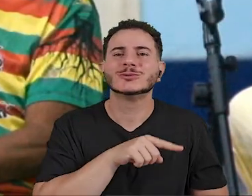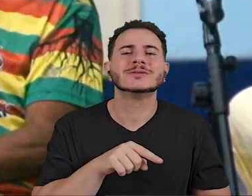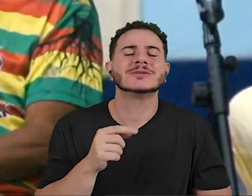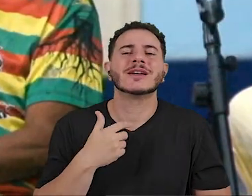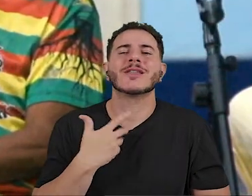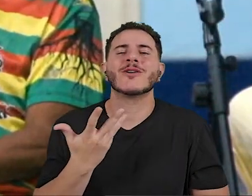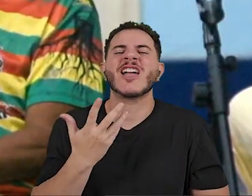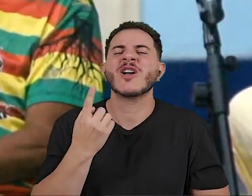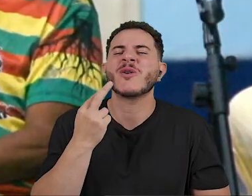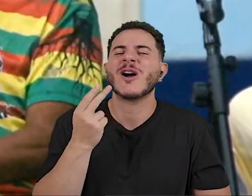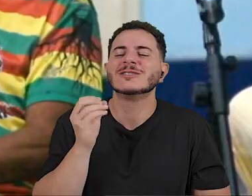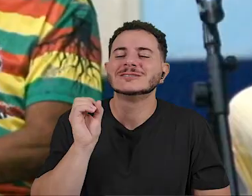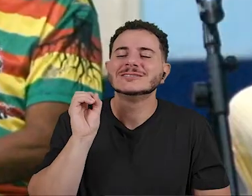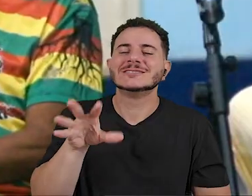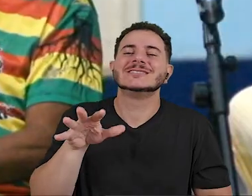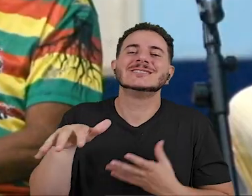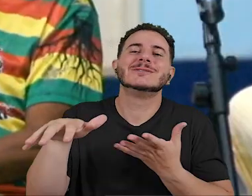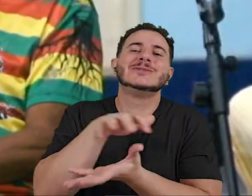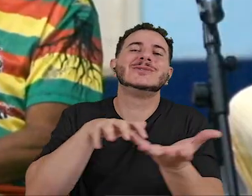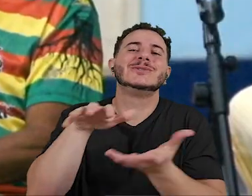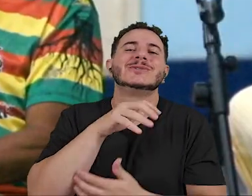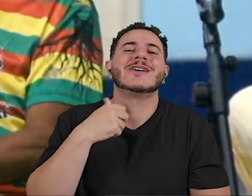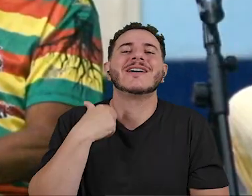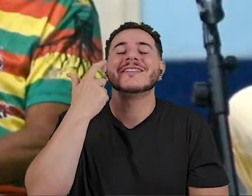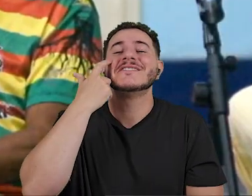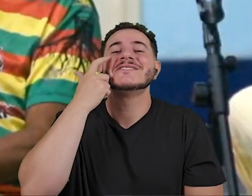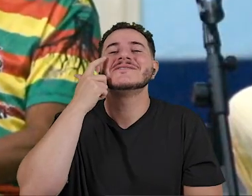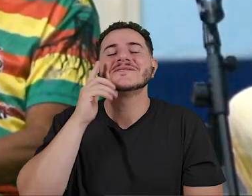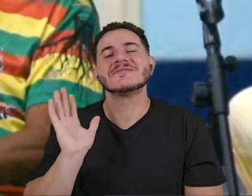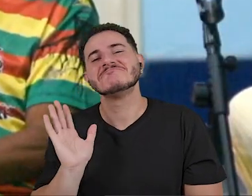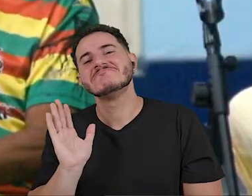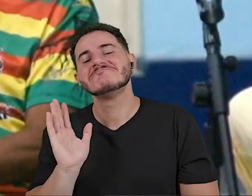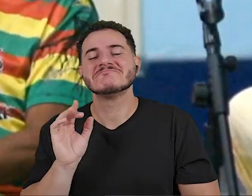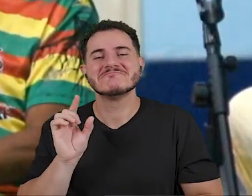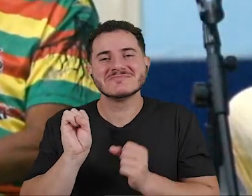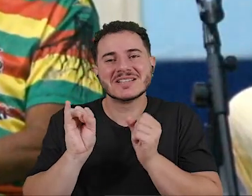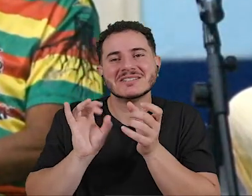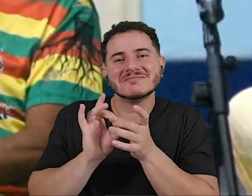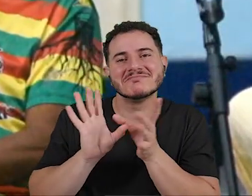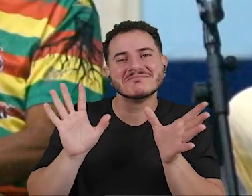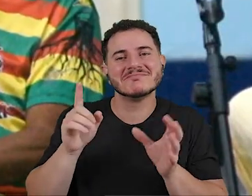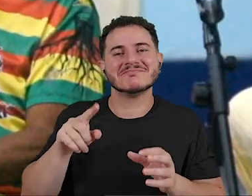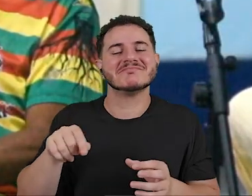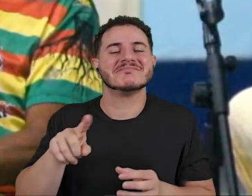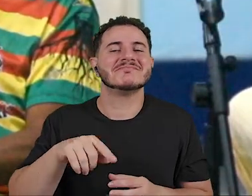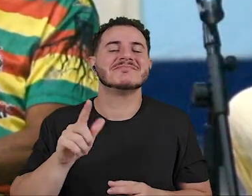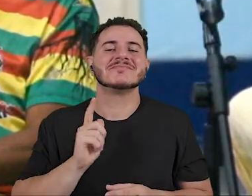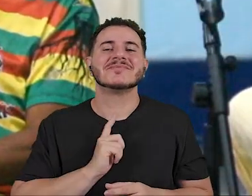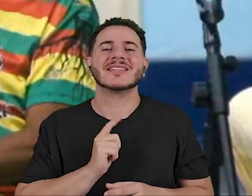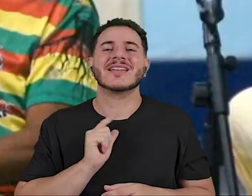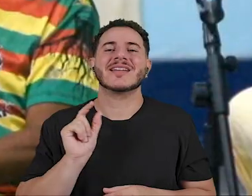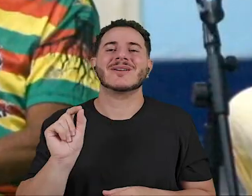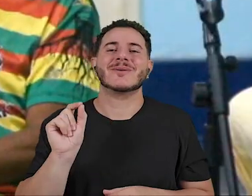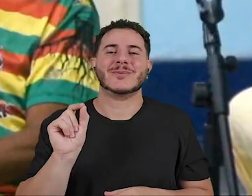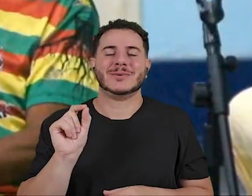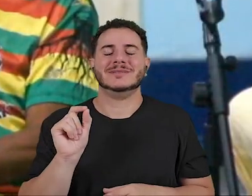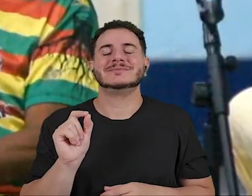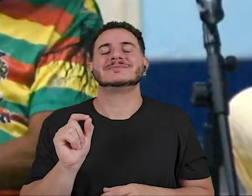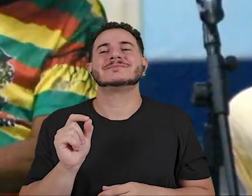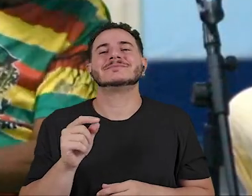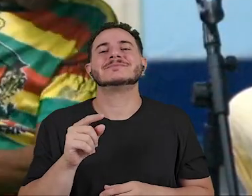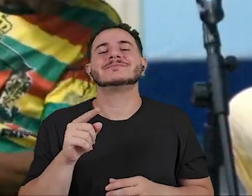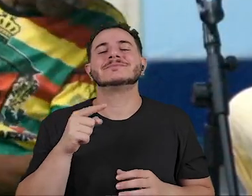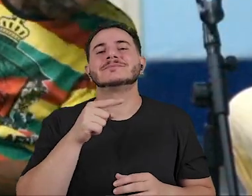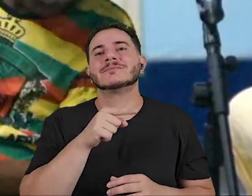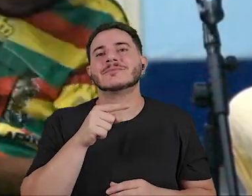com a grande abertura que o Gordinho, posso falar Gordinho ou é Valtinho? Ou é